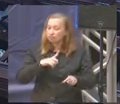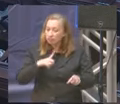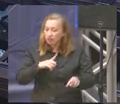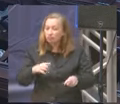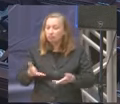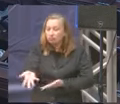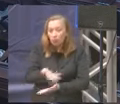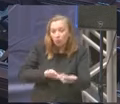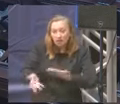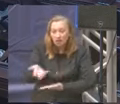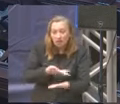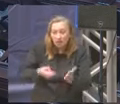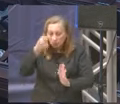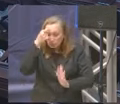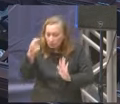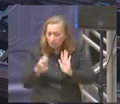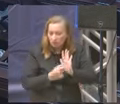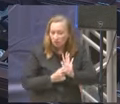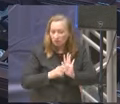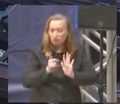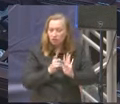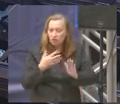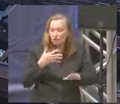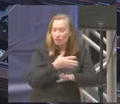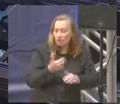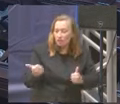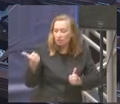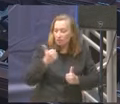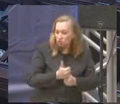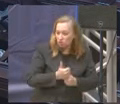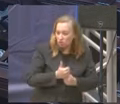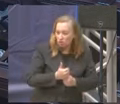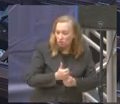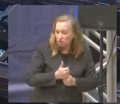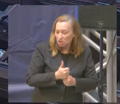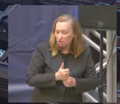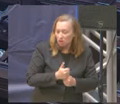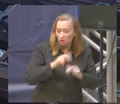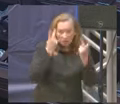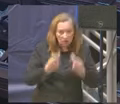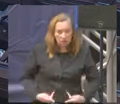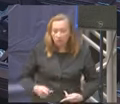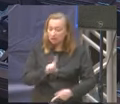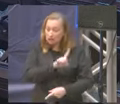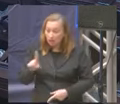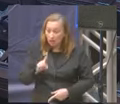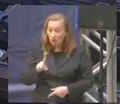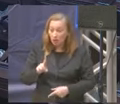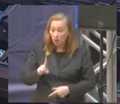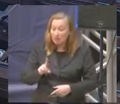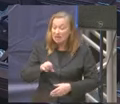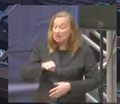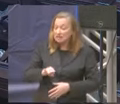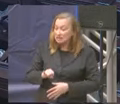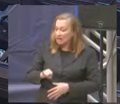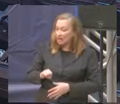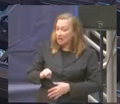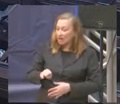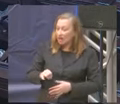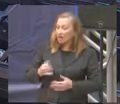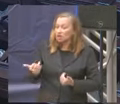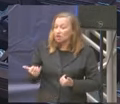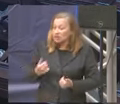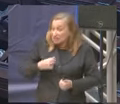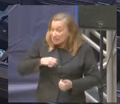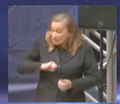questão da inteligência artificial ela não veio para substituir ninguém. Na realidade, a pessoa que vai ser substituída é a pessoa que não usa. Ou